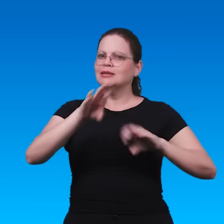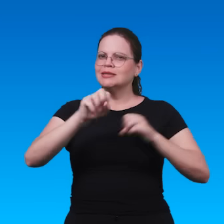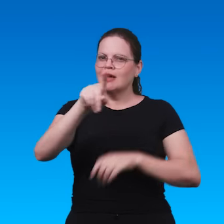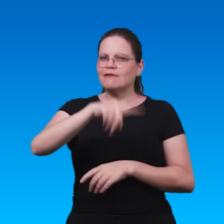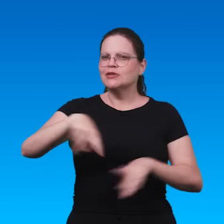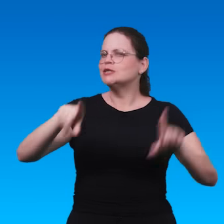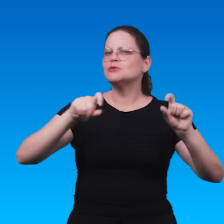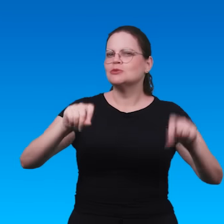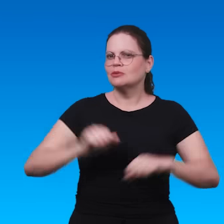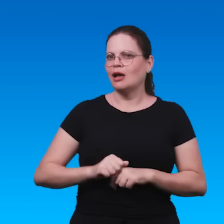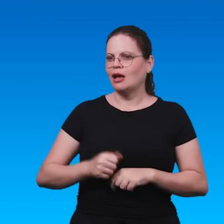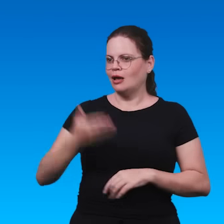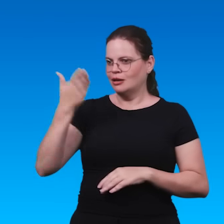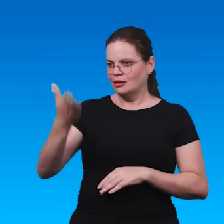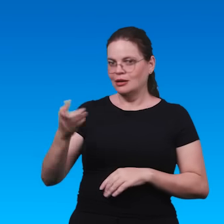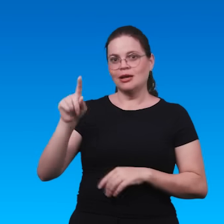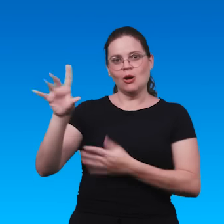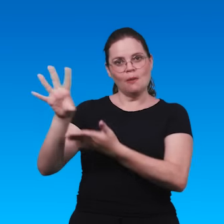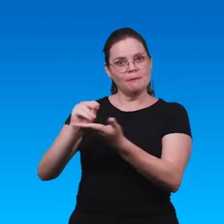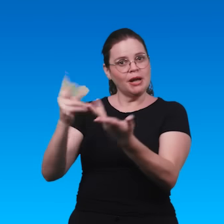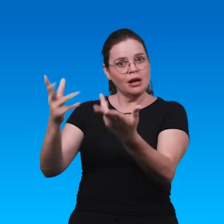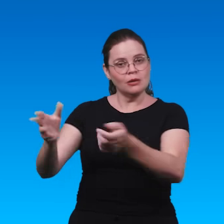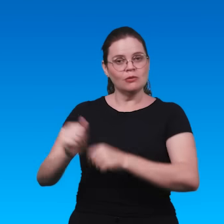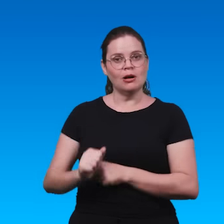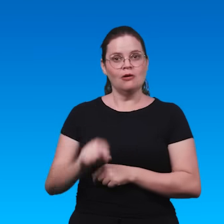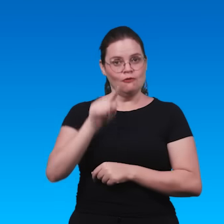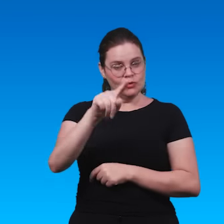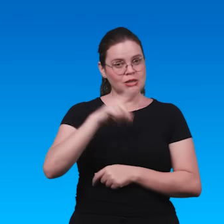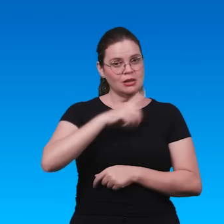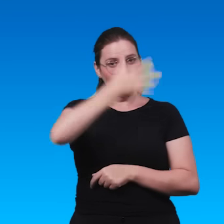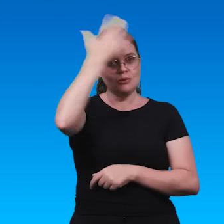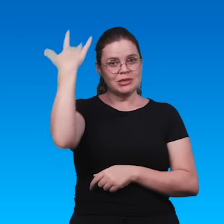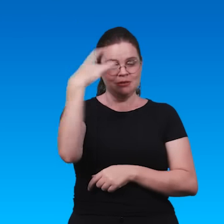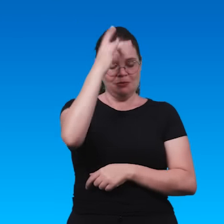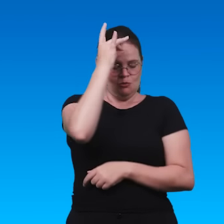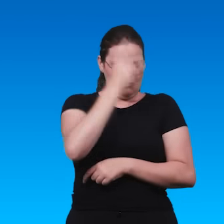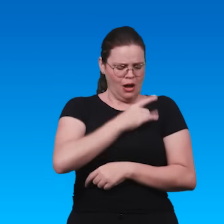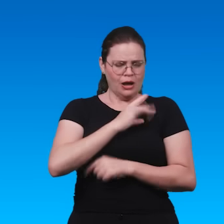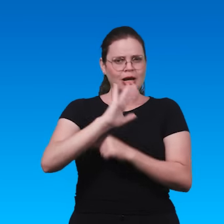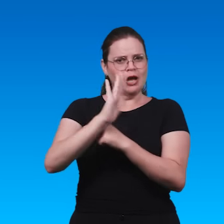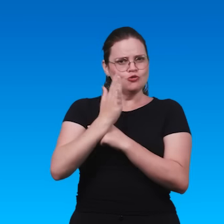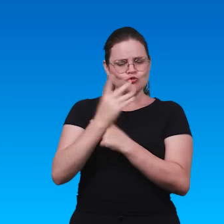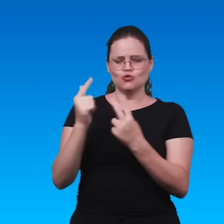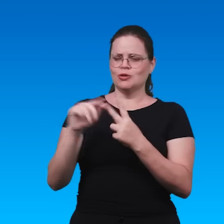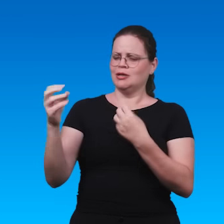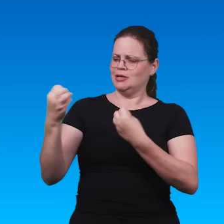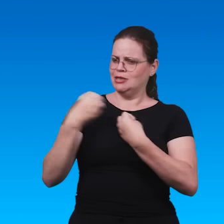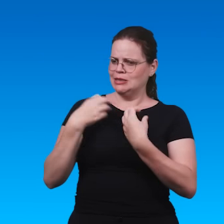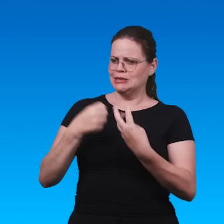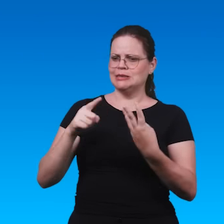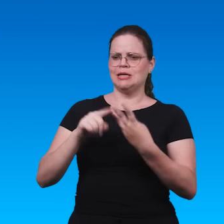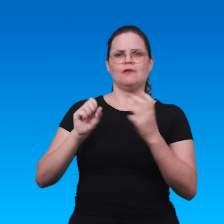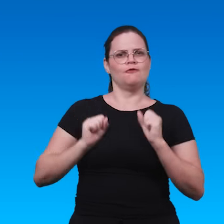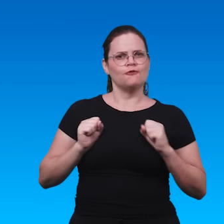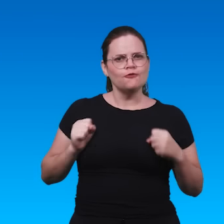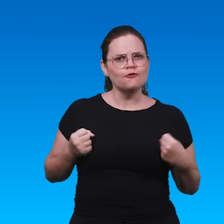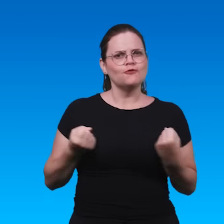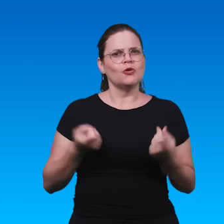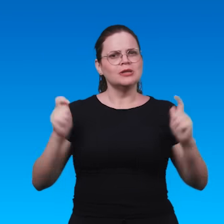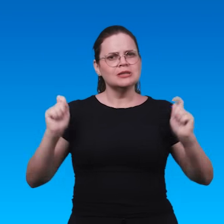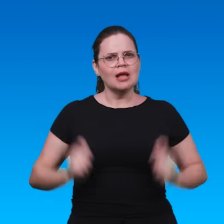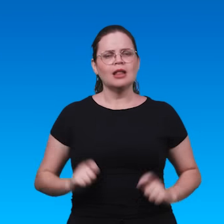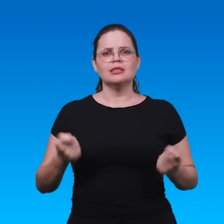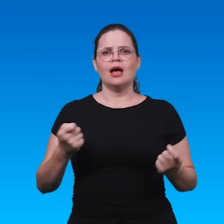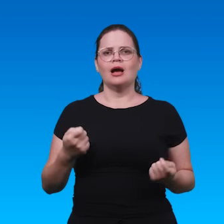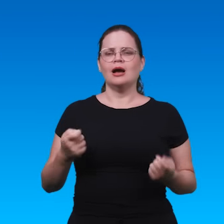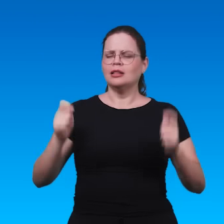venha sobre nós também. O Espírito que ensina, que ajuda, que nos dá forças e nos faz obedecer a